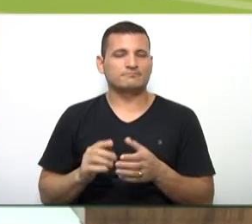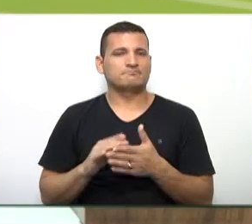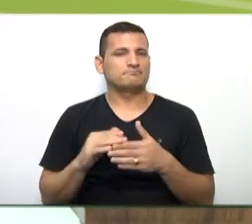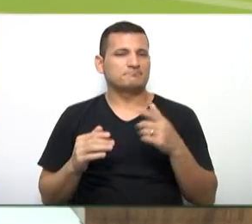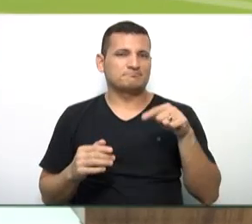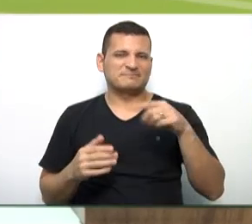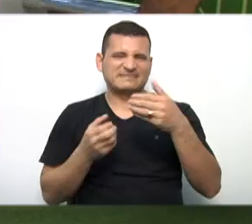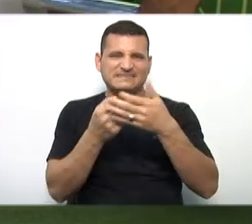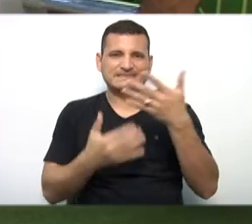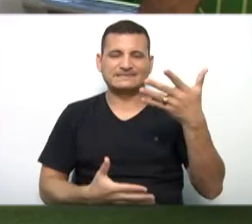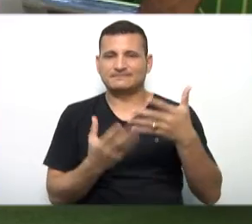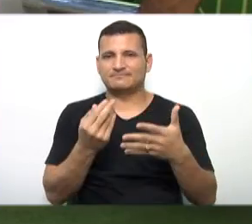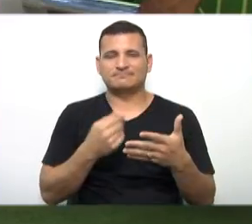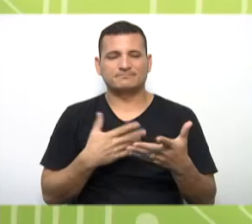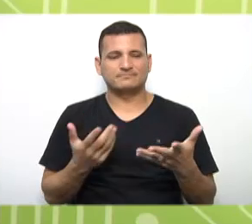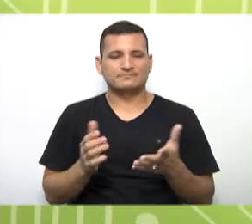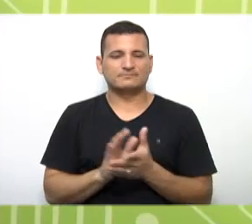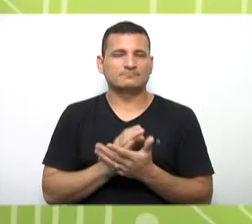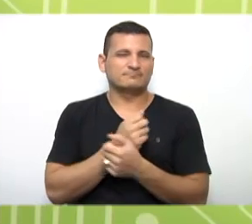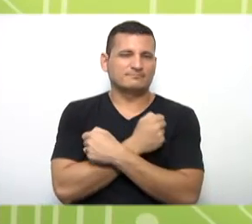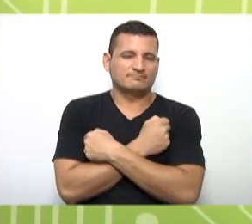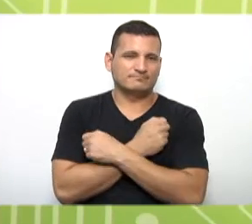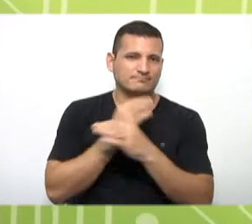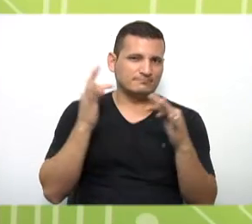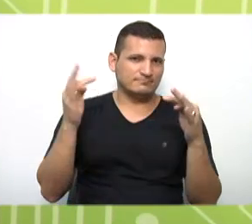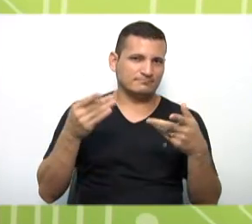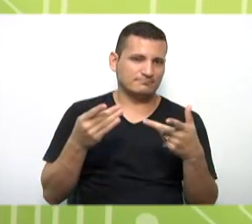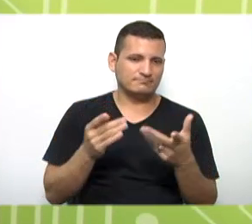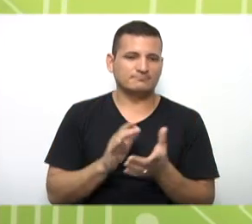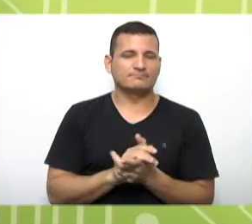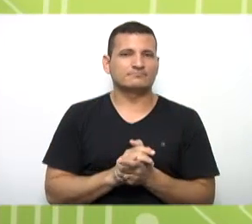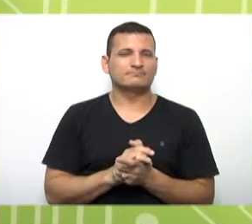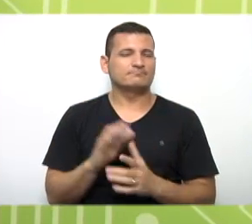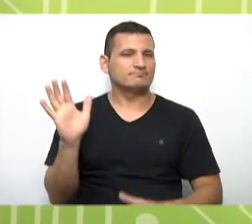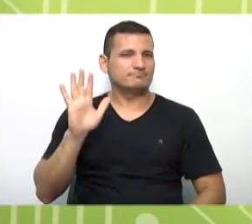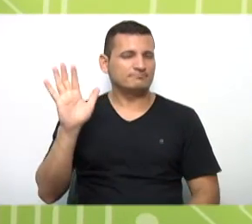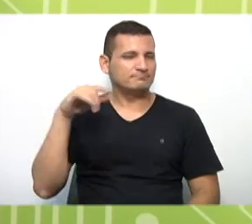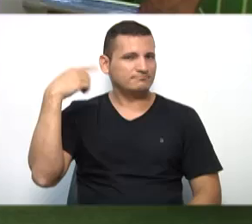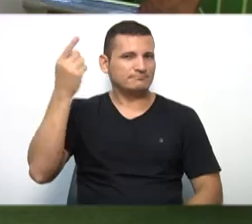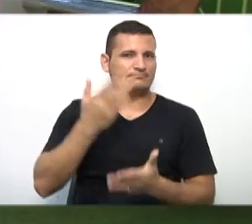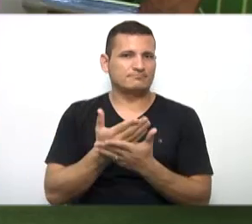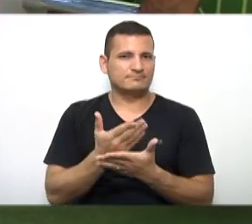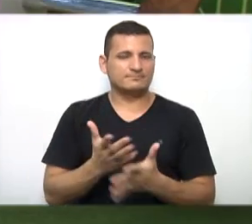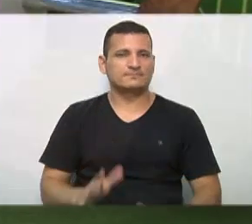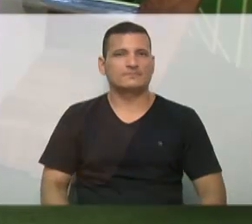mencionar aqui. Exatamente. Forte abraço a todos. Até a próxima aula.